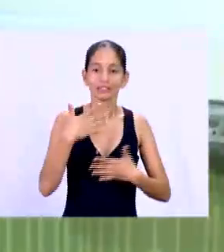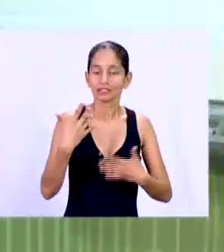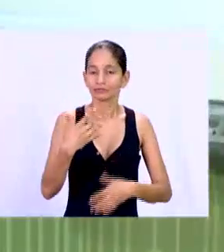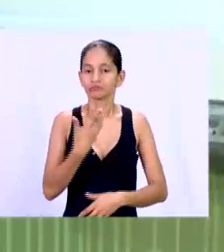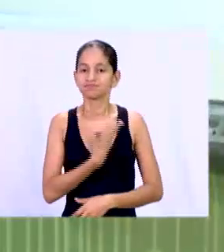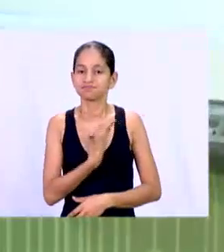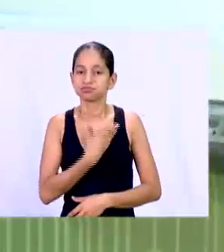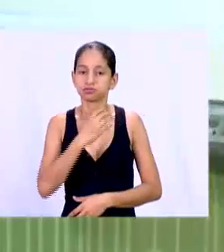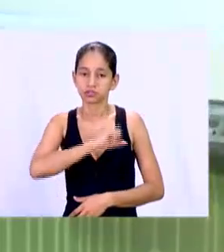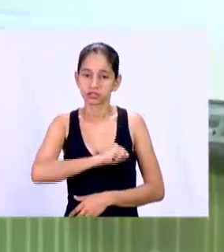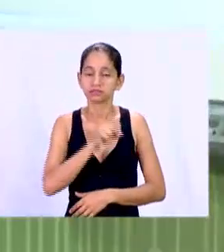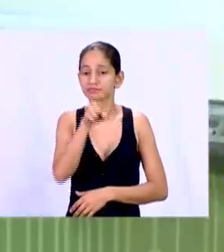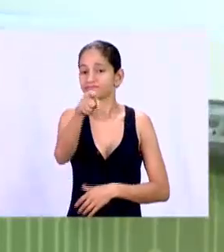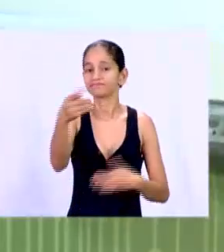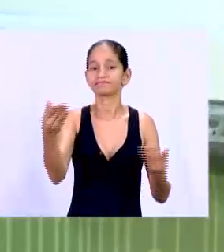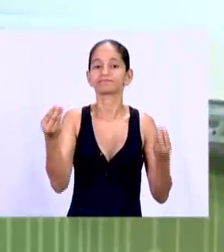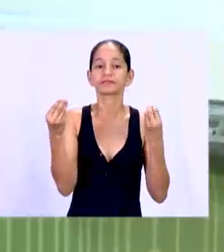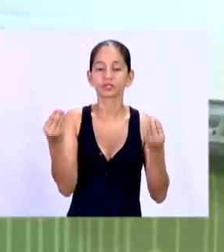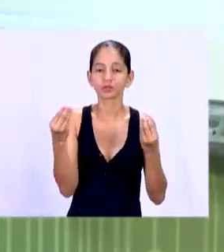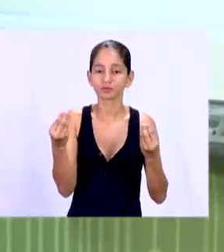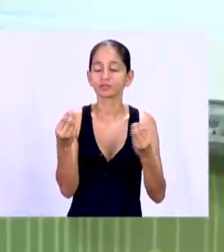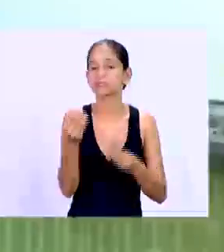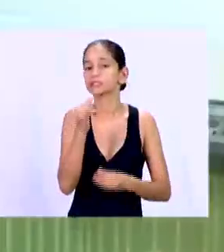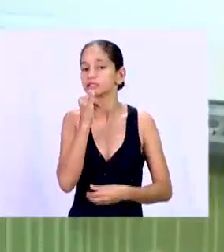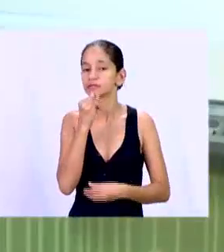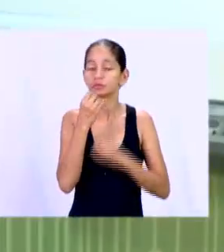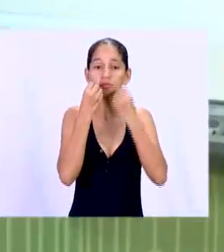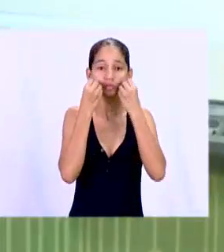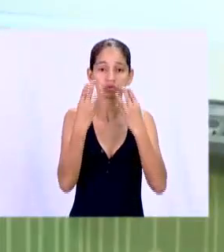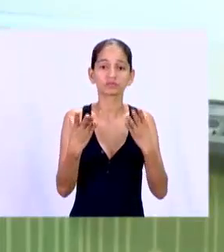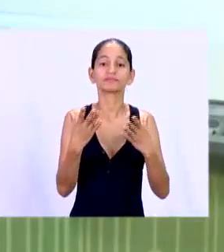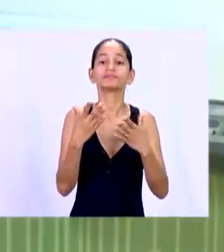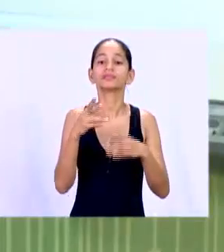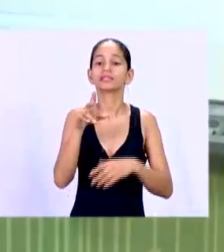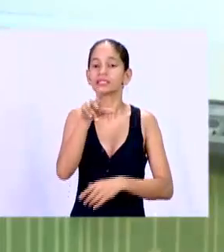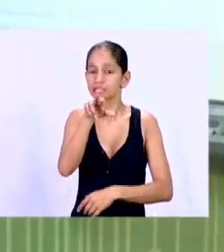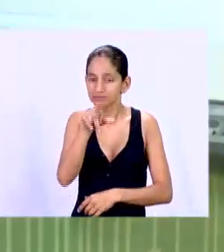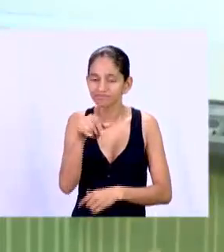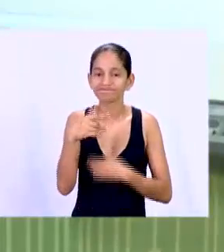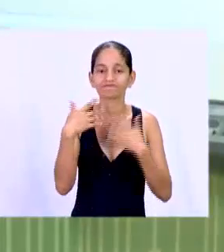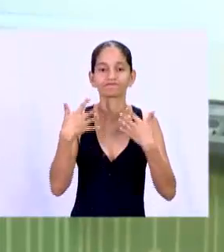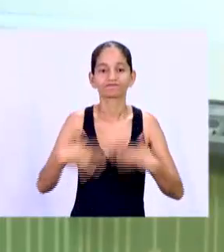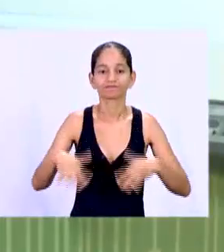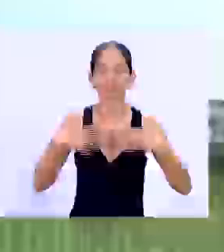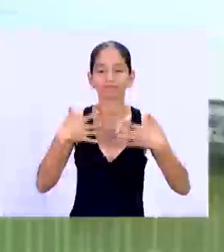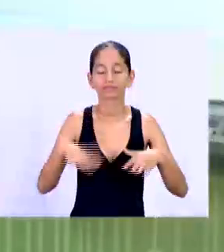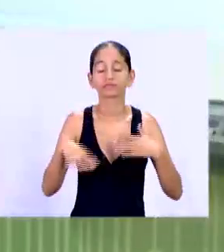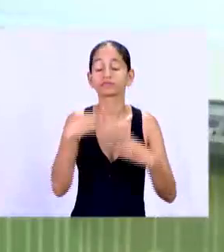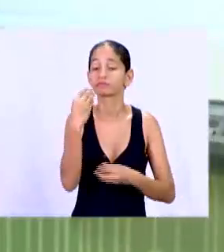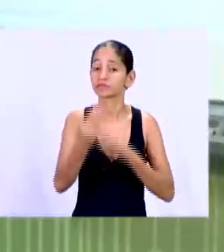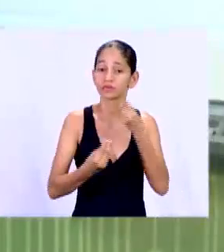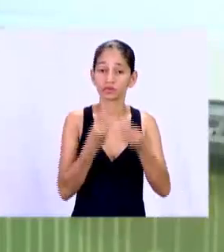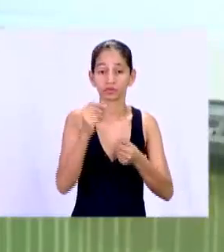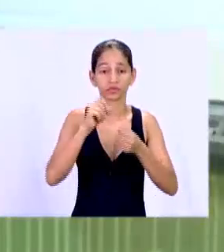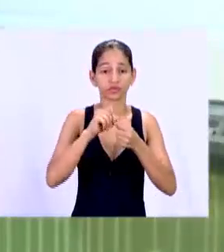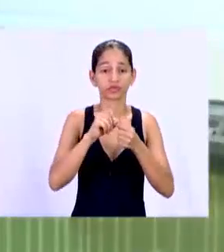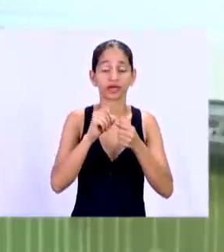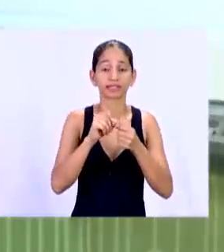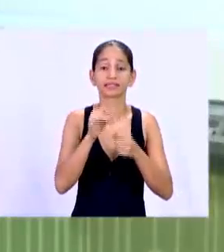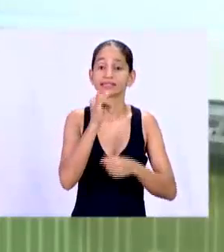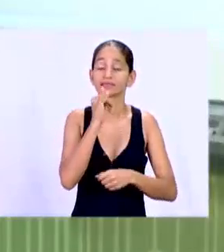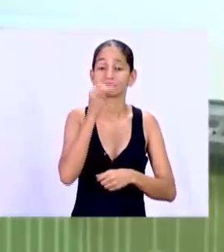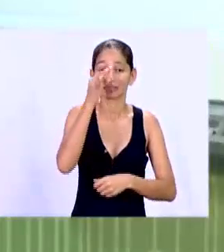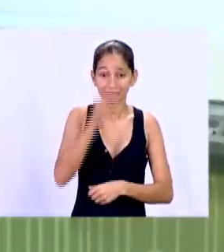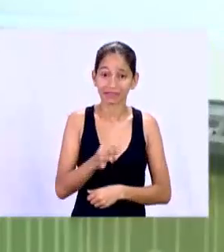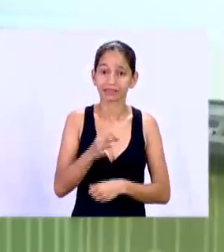ama. Você tem uma informação privilegiadíssima, né, a respeito do trabalho dela, que é a coisa assim uma das